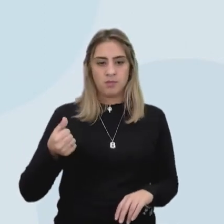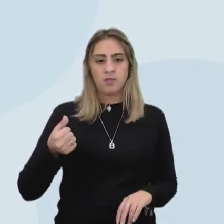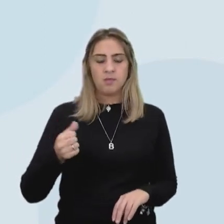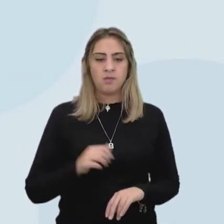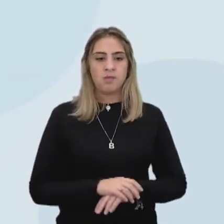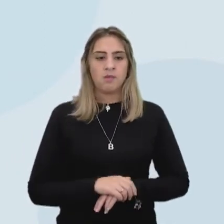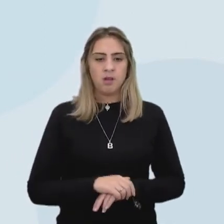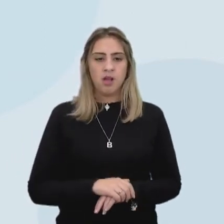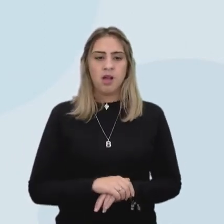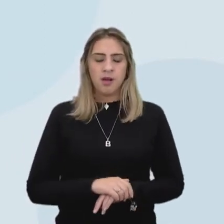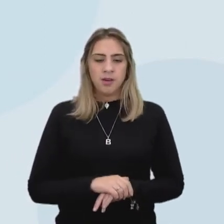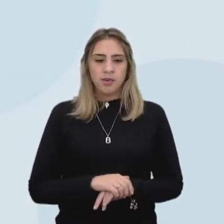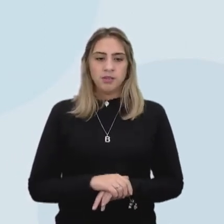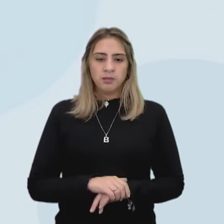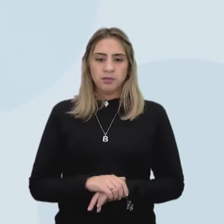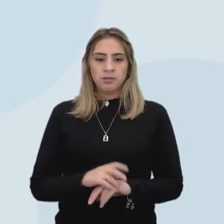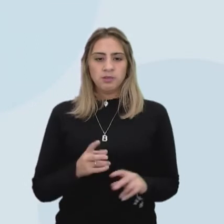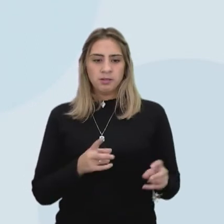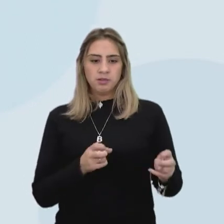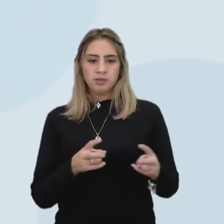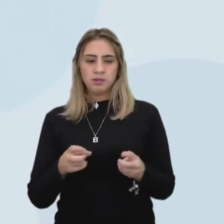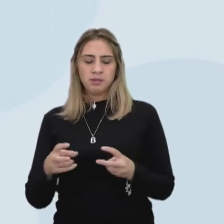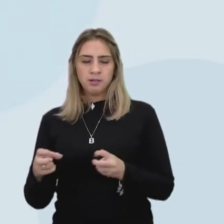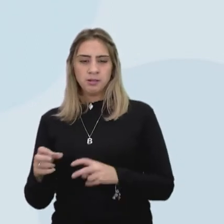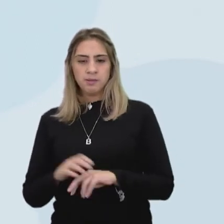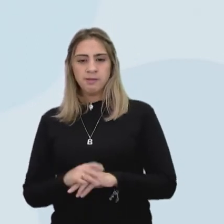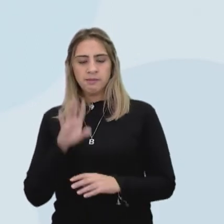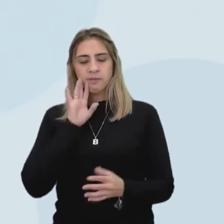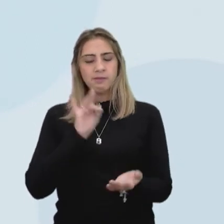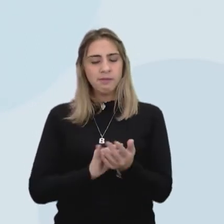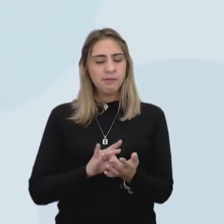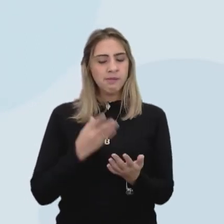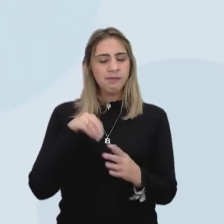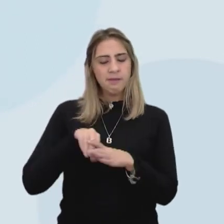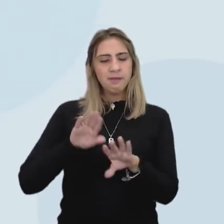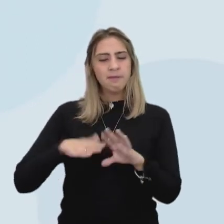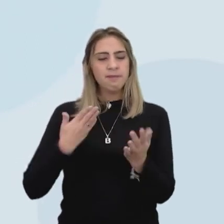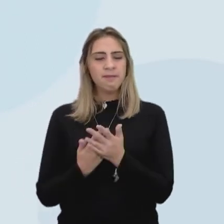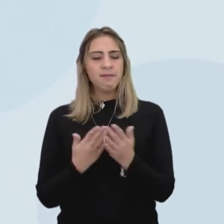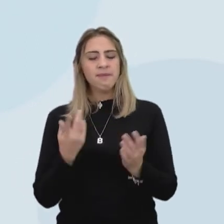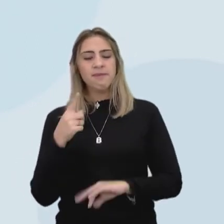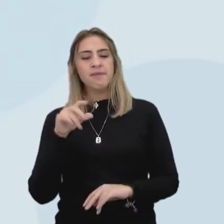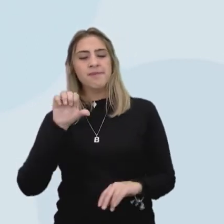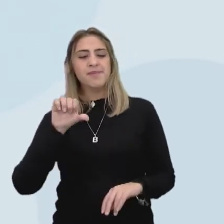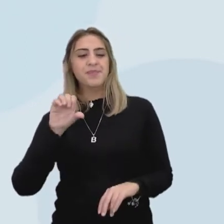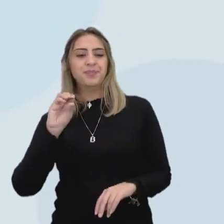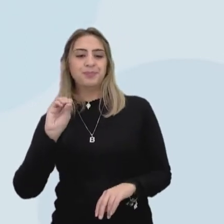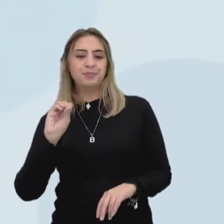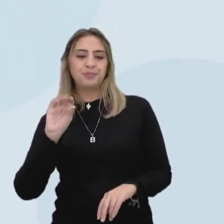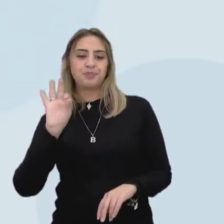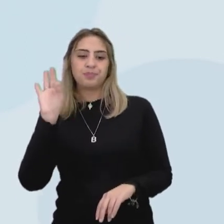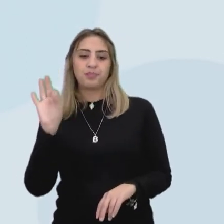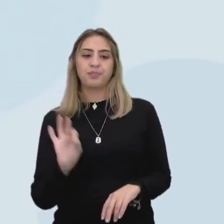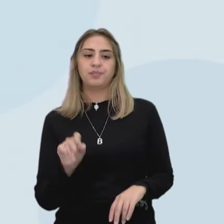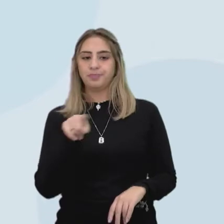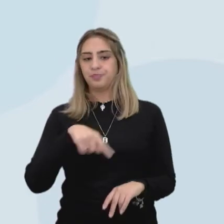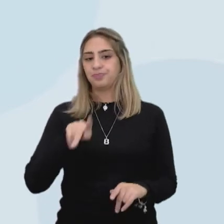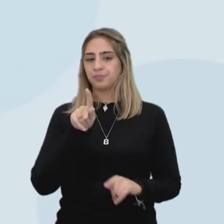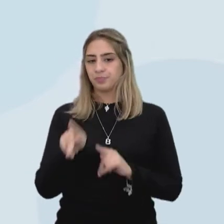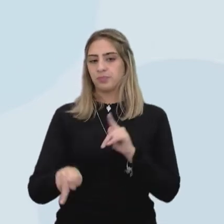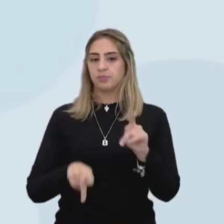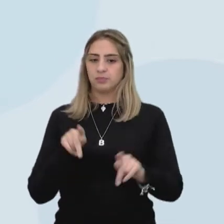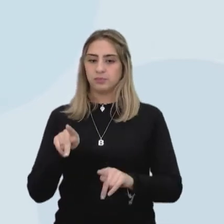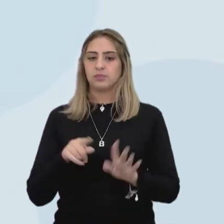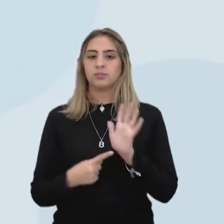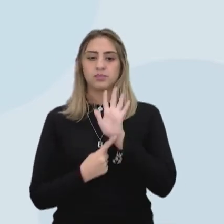56,6% da massa de rendimento mensal real domiciliar está na mão de 90% da população, o